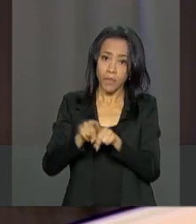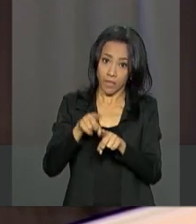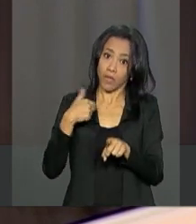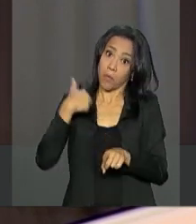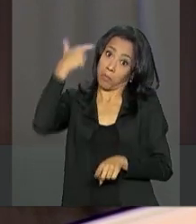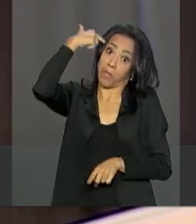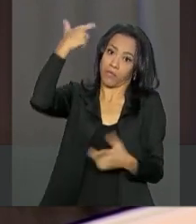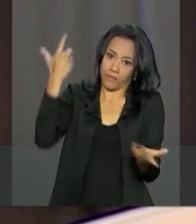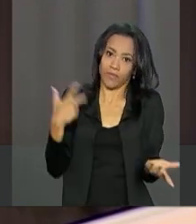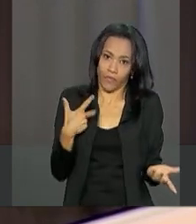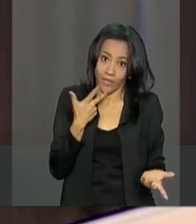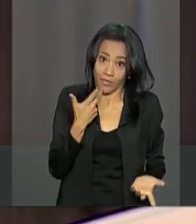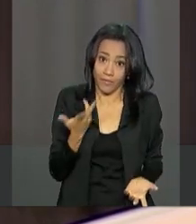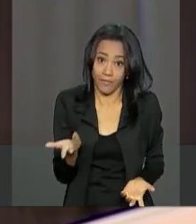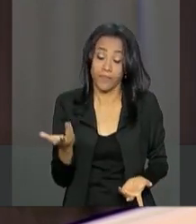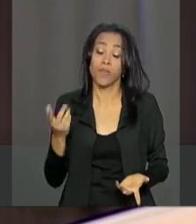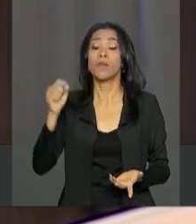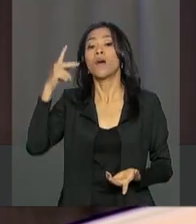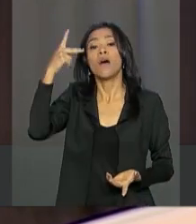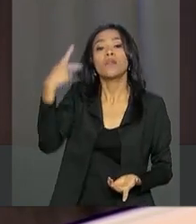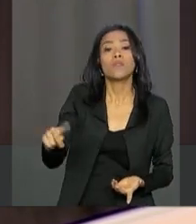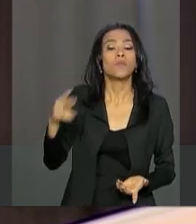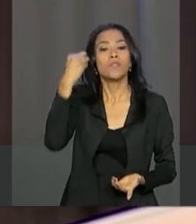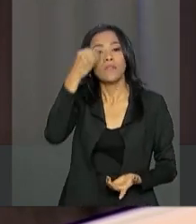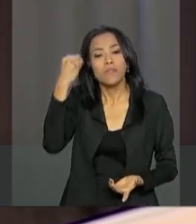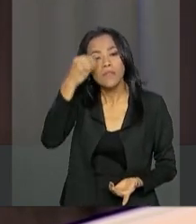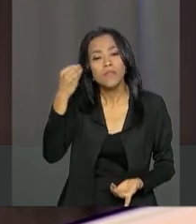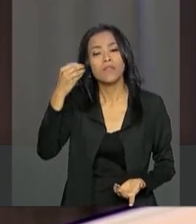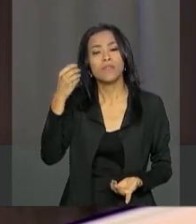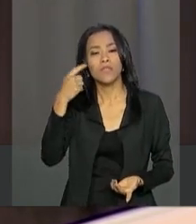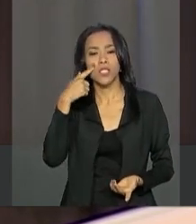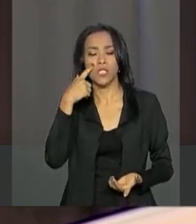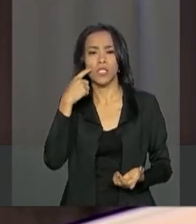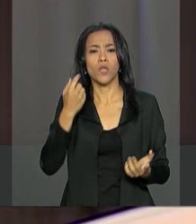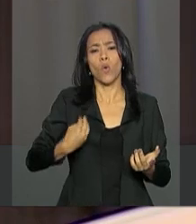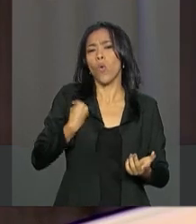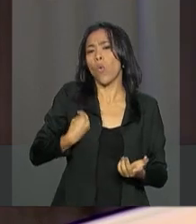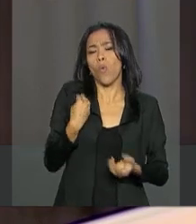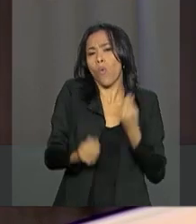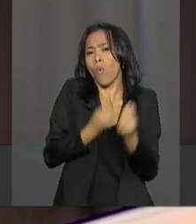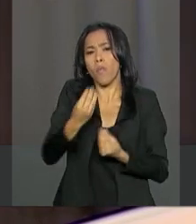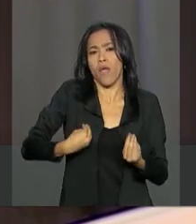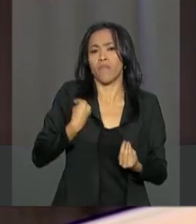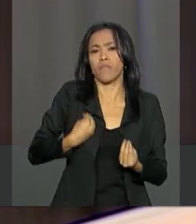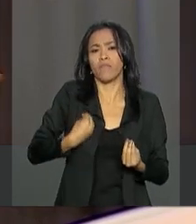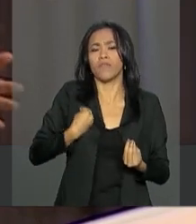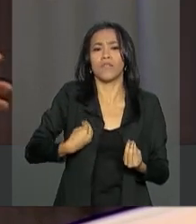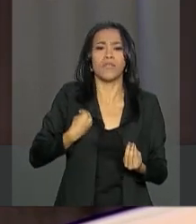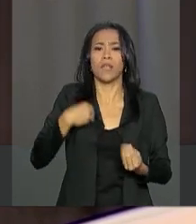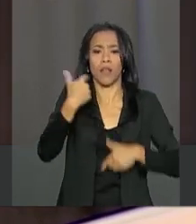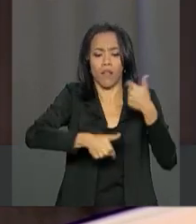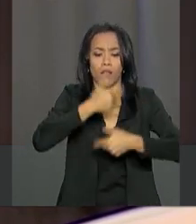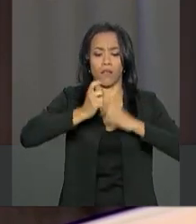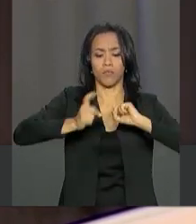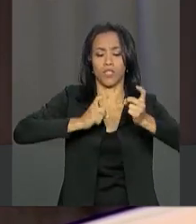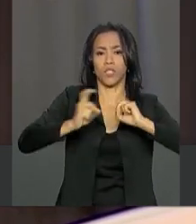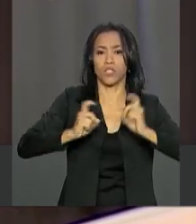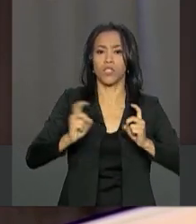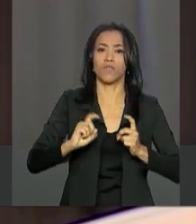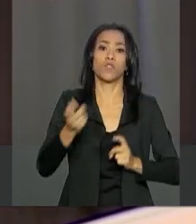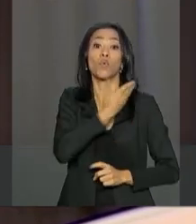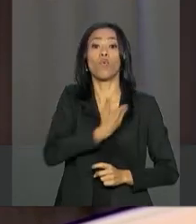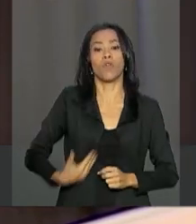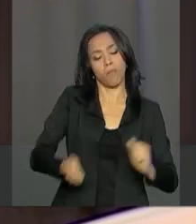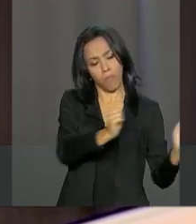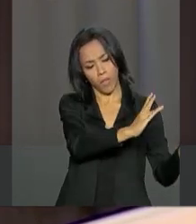eu, tomo a liberdade de fazê-lo, a experiência de quem acompanha a vida pública brasileira e a vida administrativa ao longo de